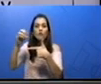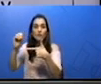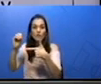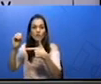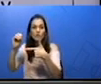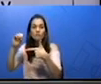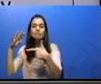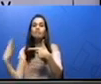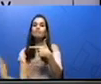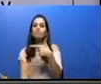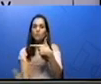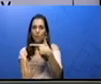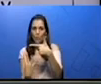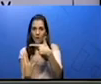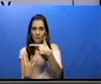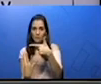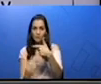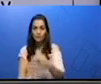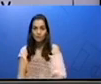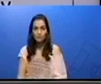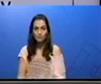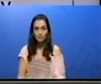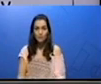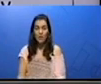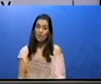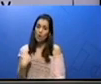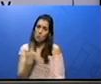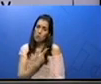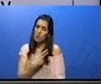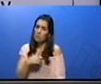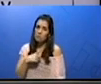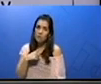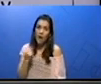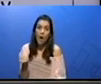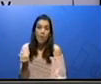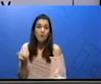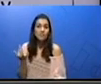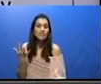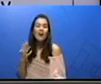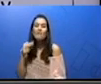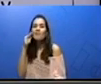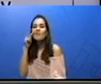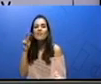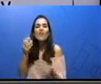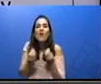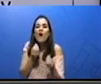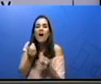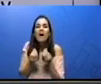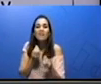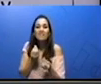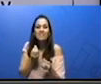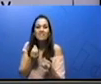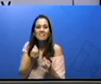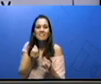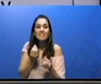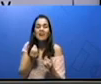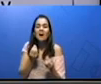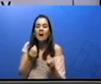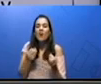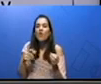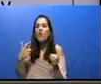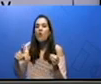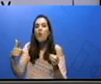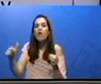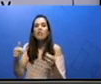4. Essa proporção é a quantidade que nós vamos utilizar para definir aqui os outros elementos que